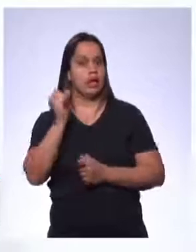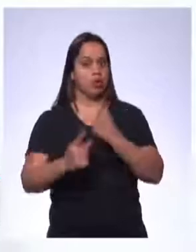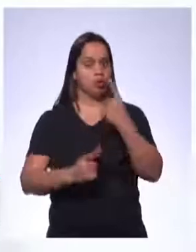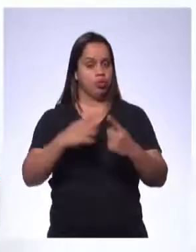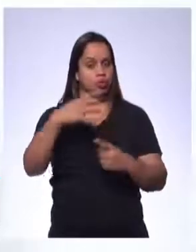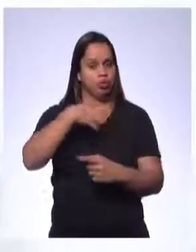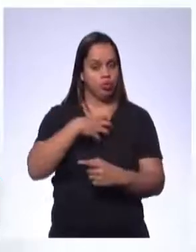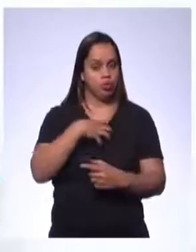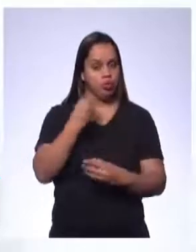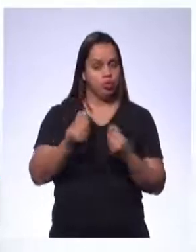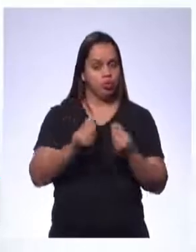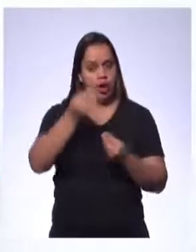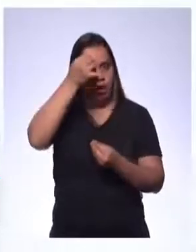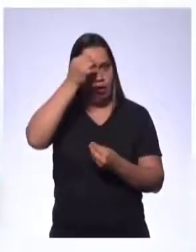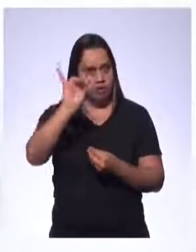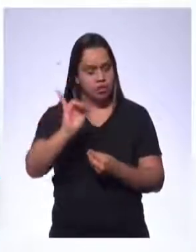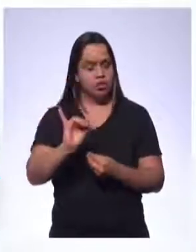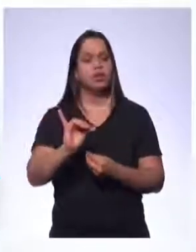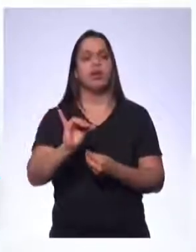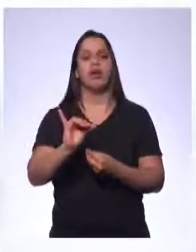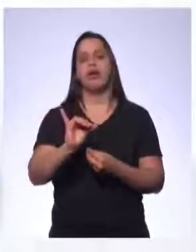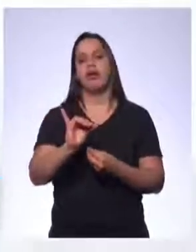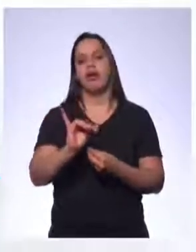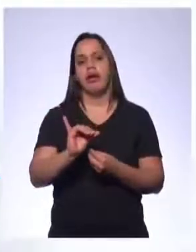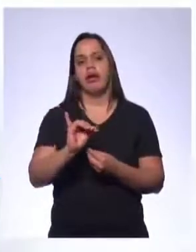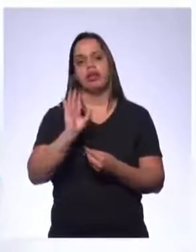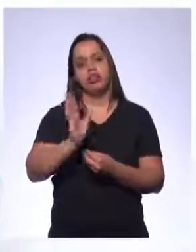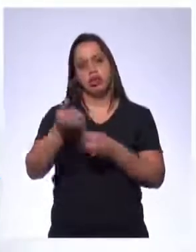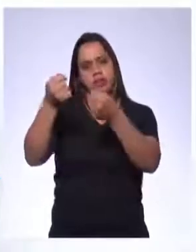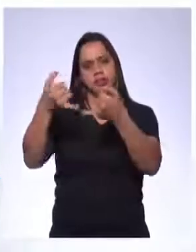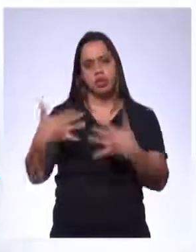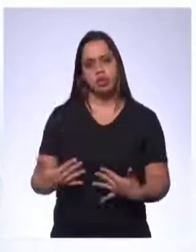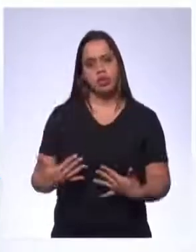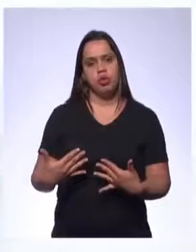tipo de situação aí, como foi falada,